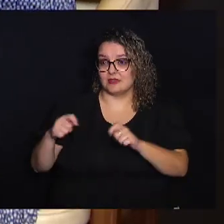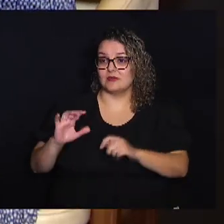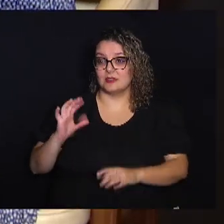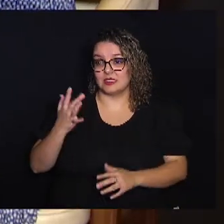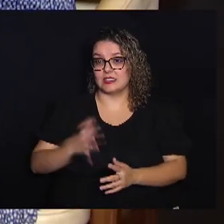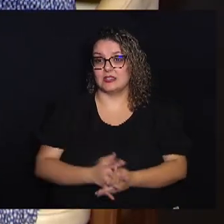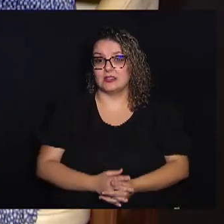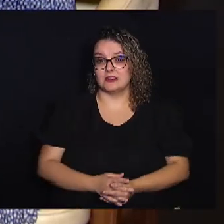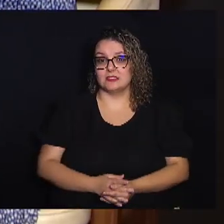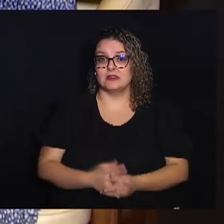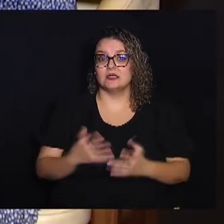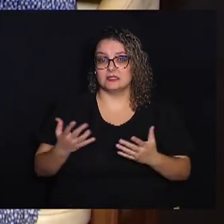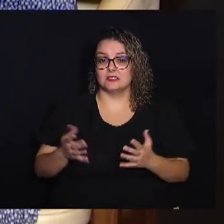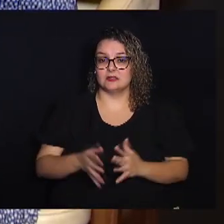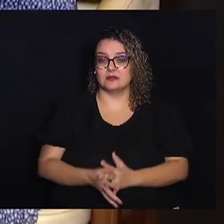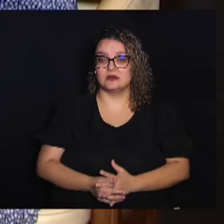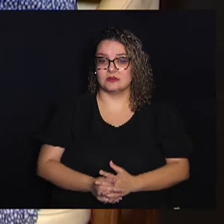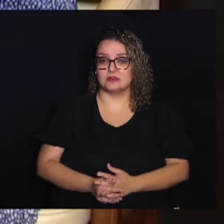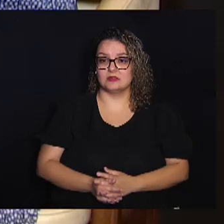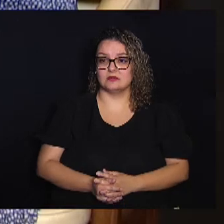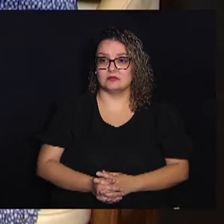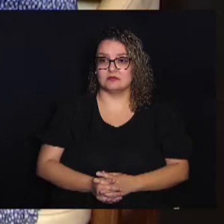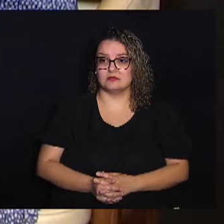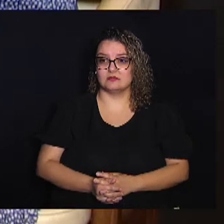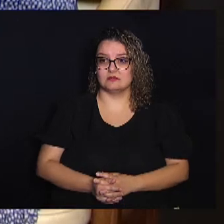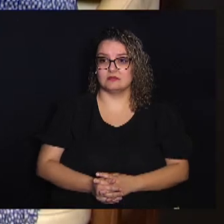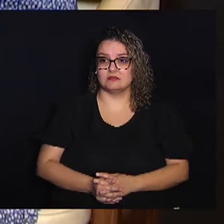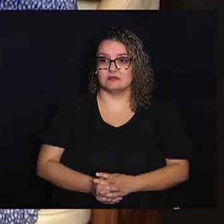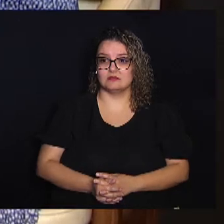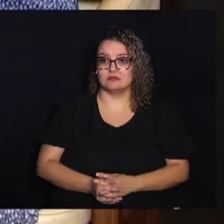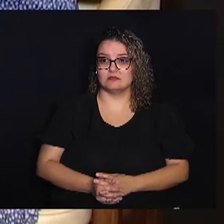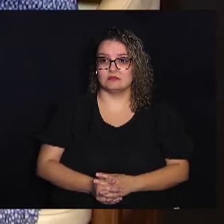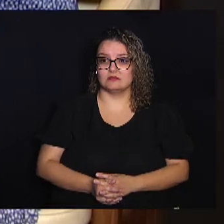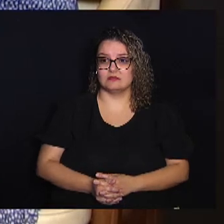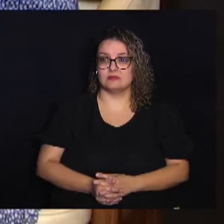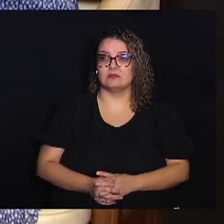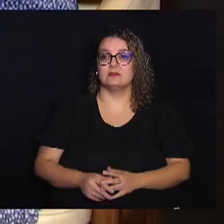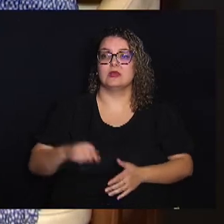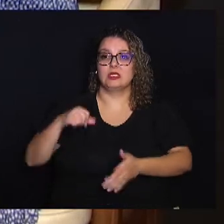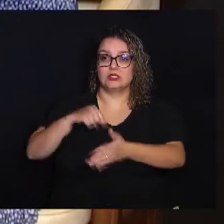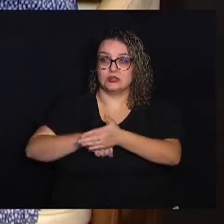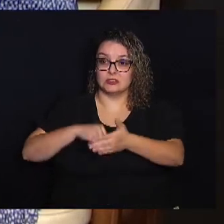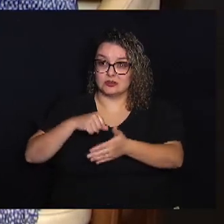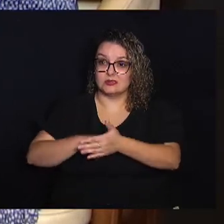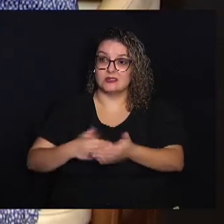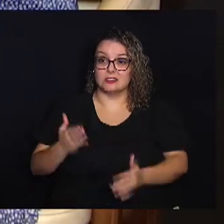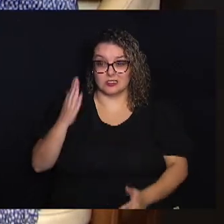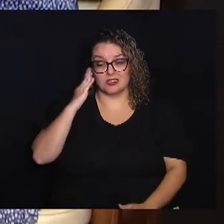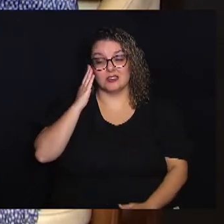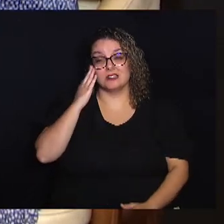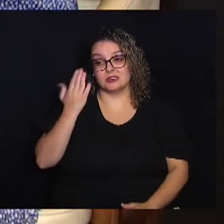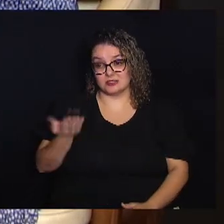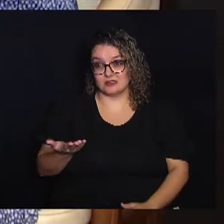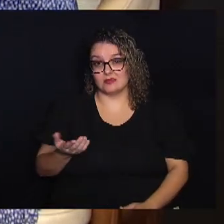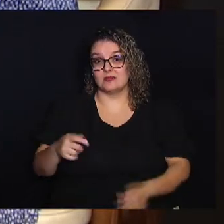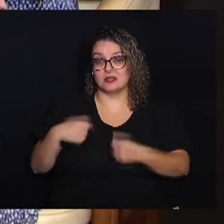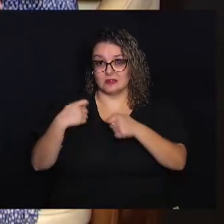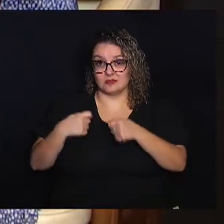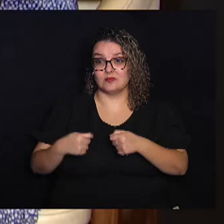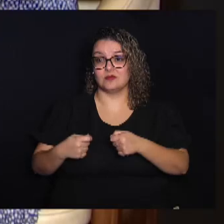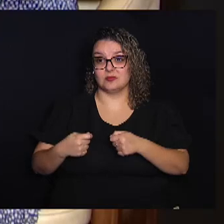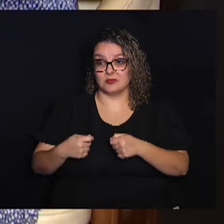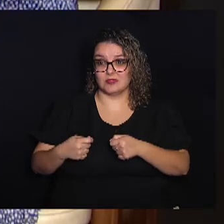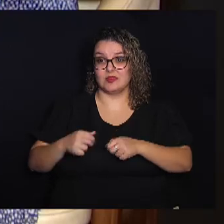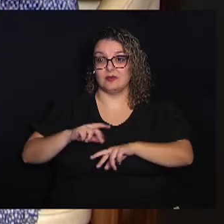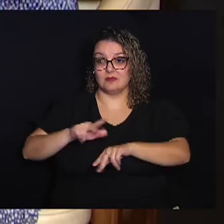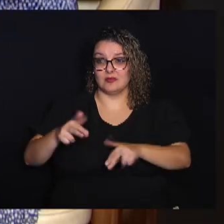né? Então, é uma questão de batalhar mesmo, assim, e entender que você vai precisar ser muitas outras